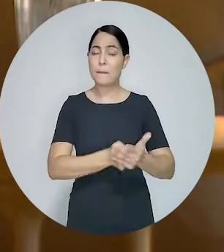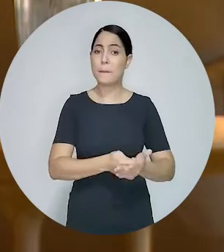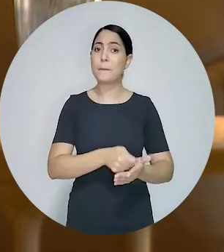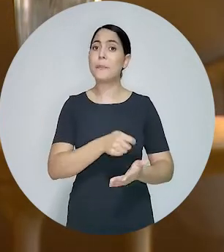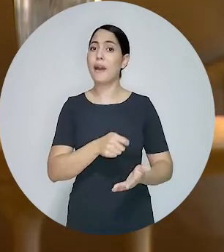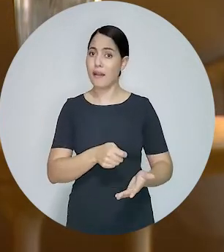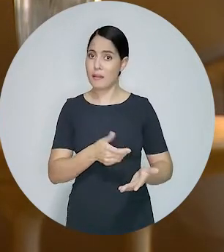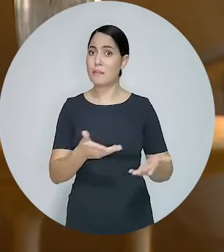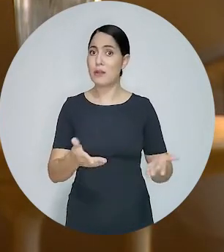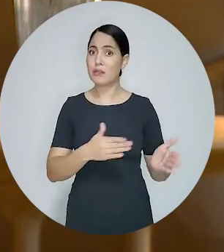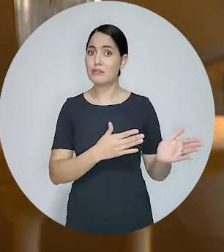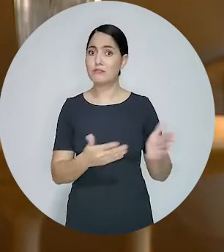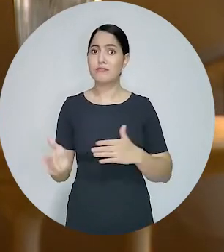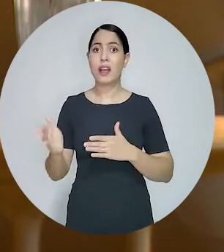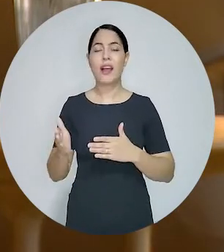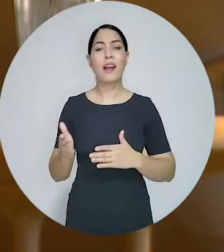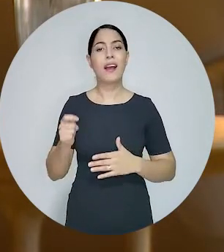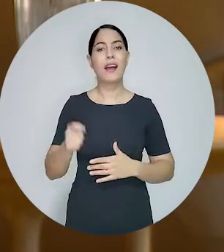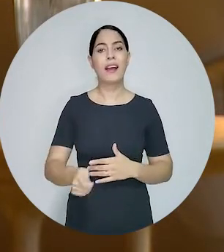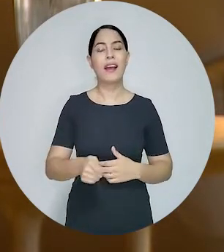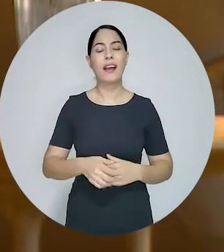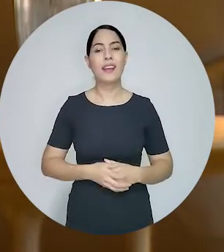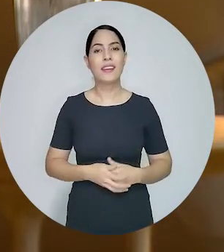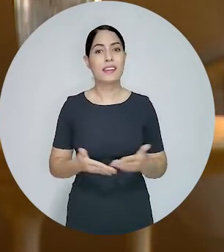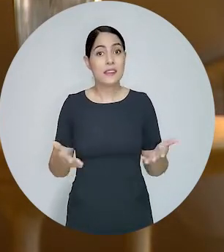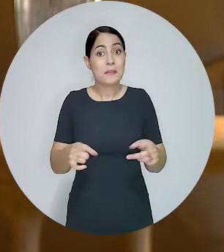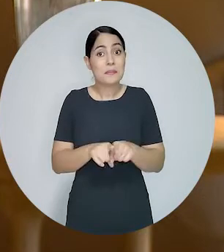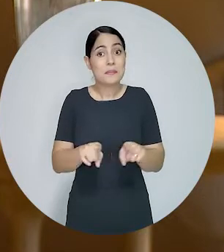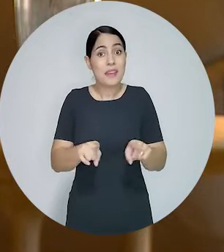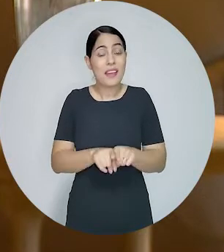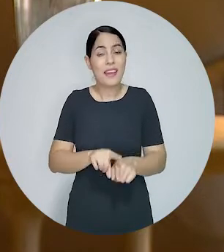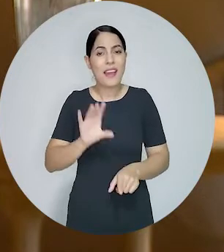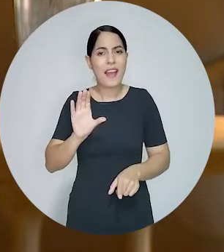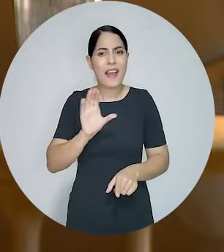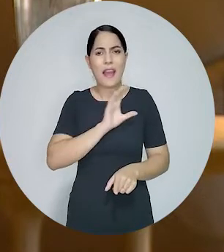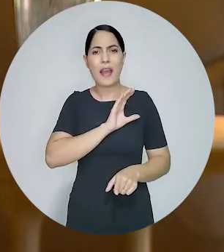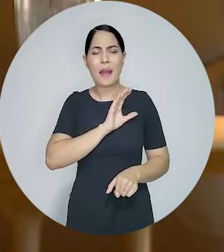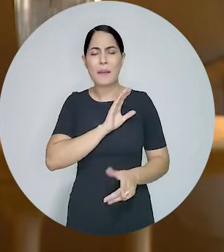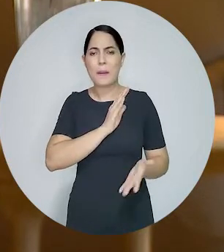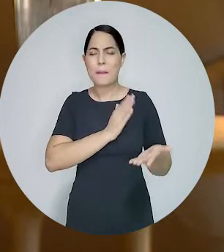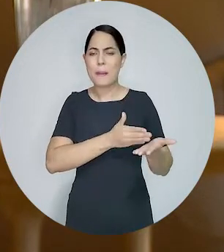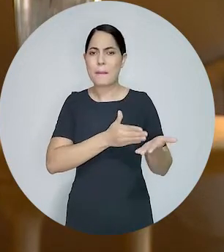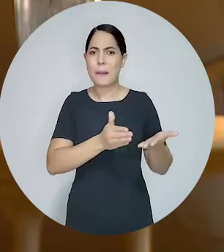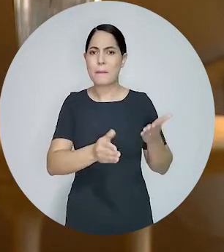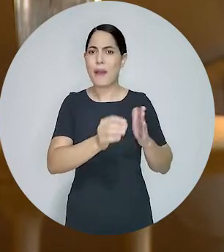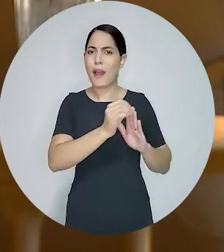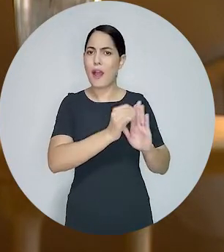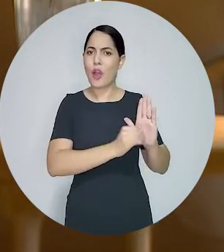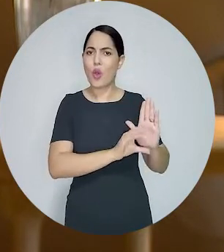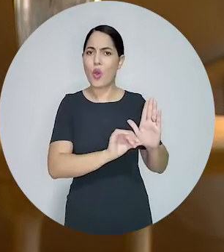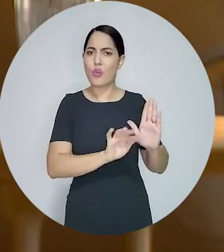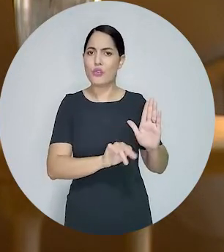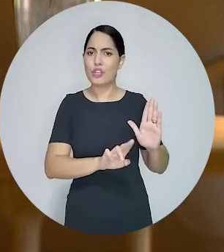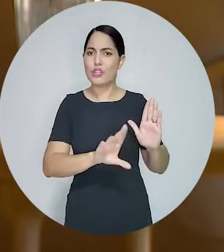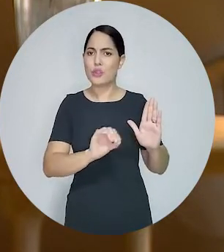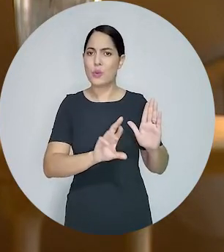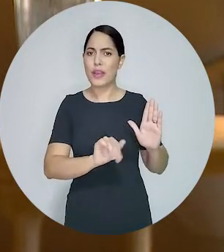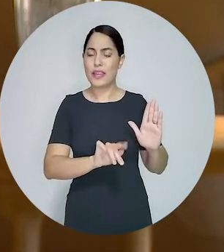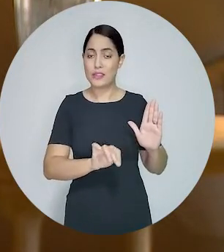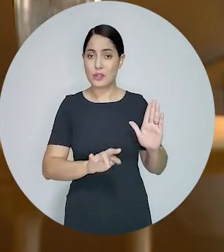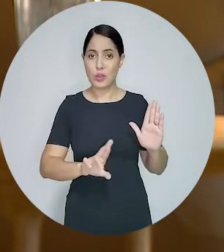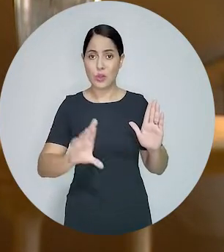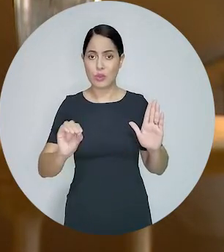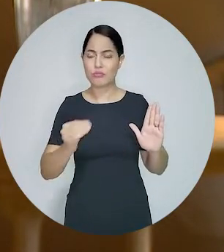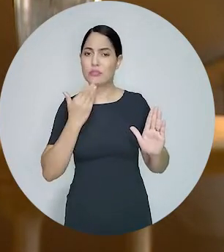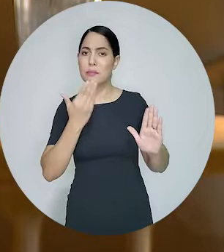coletivas na fase de cumprimento de sentença e de execução, e também de acelerar a expedição dos ofícios requisitórios que originam